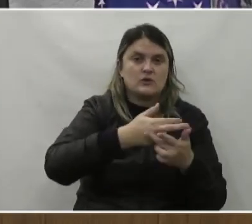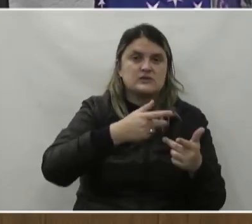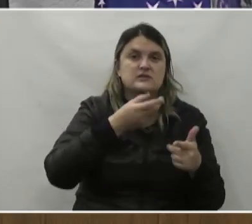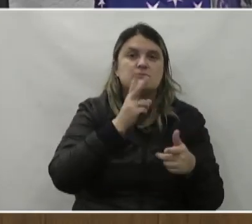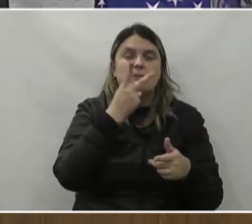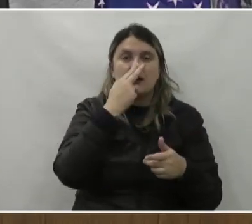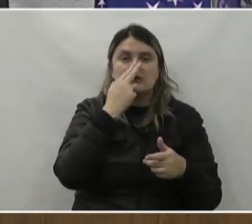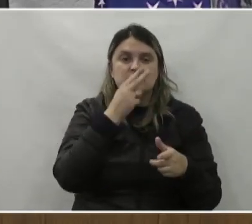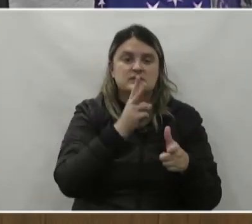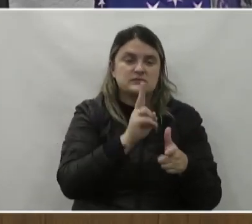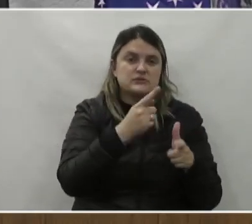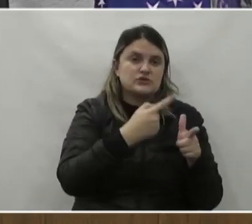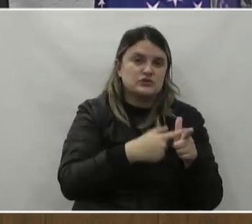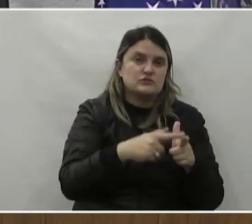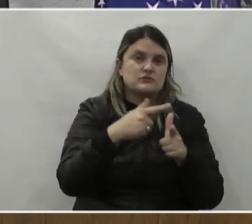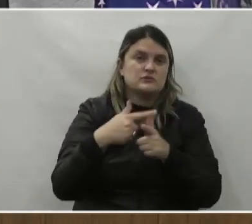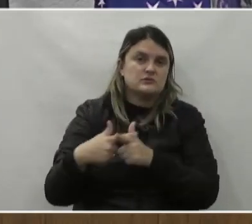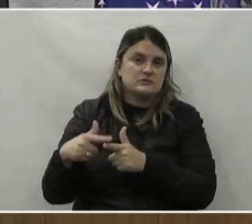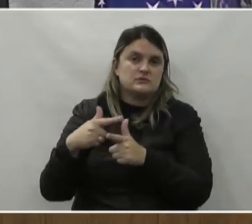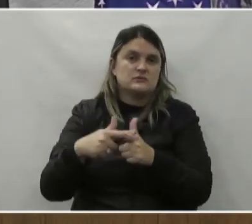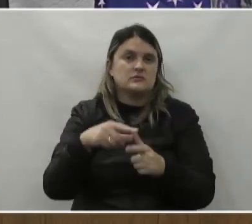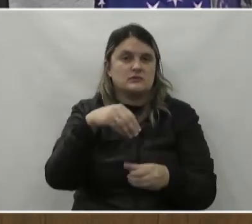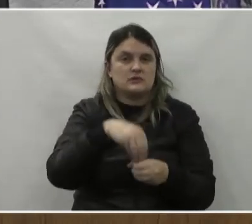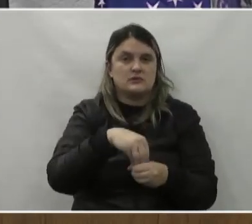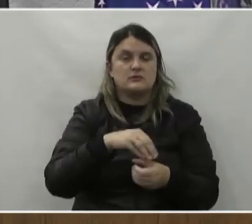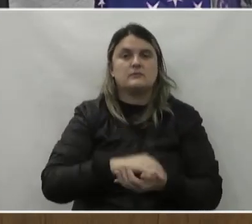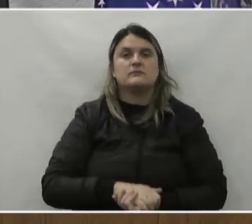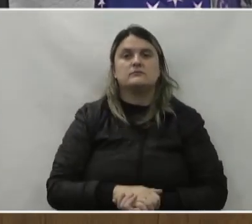de 2025,